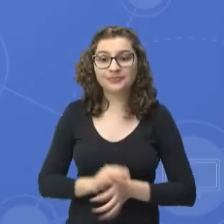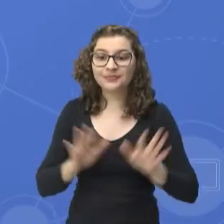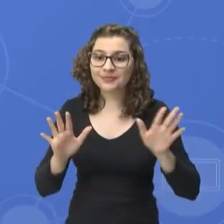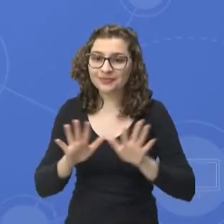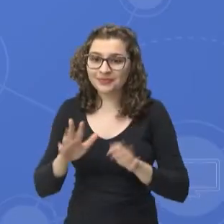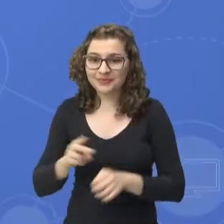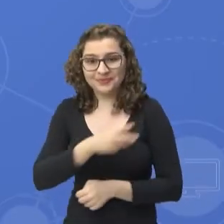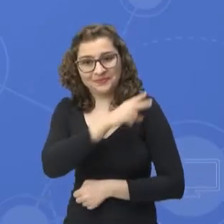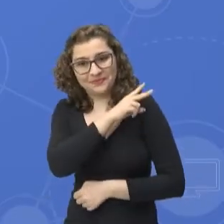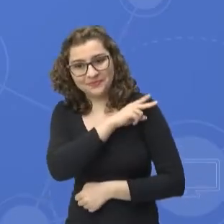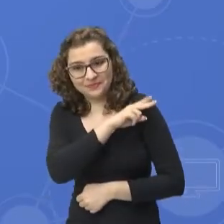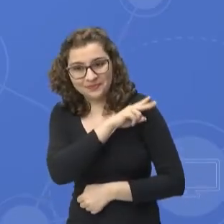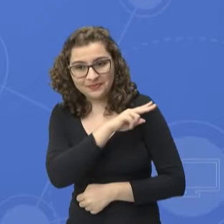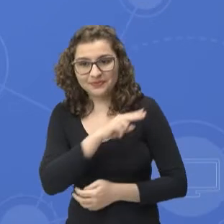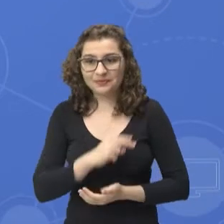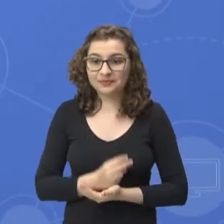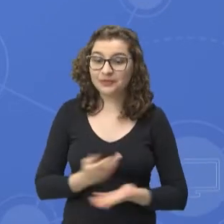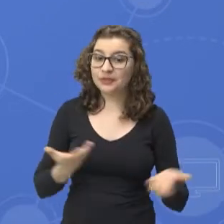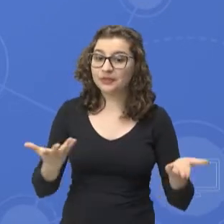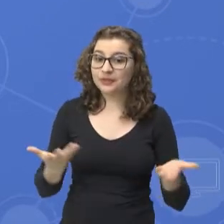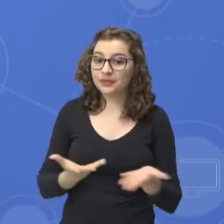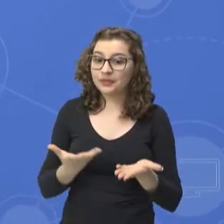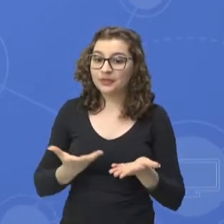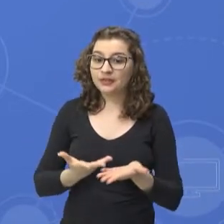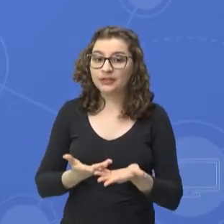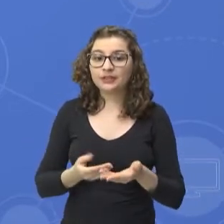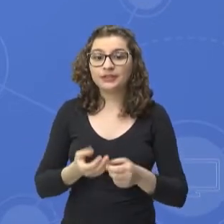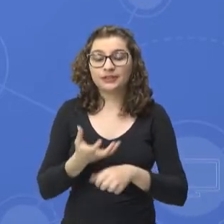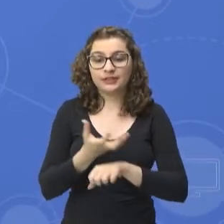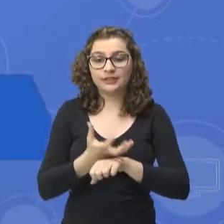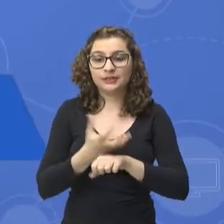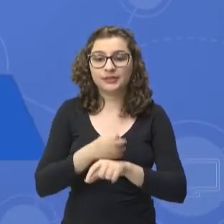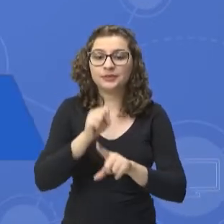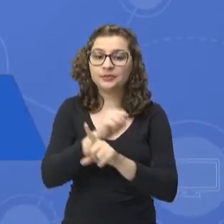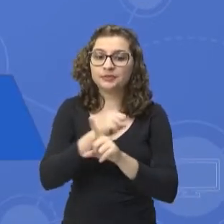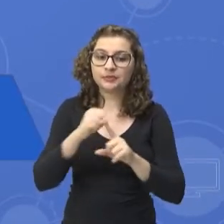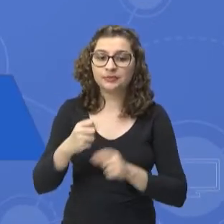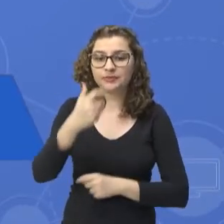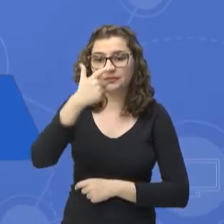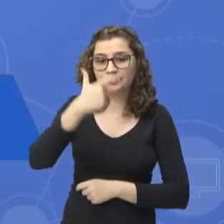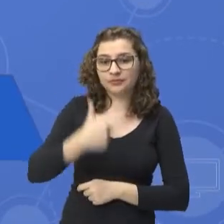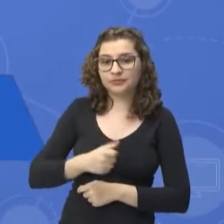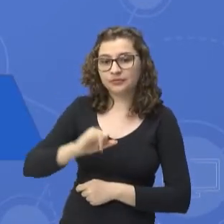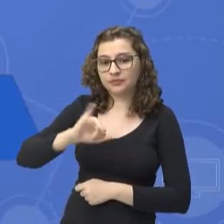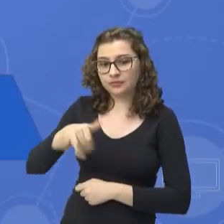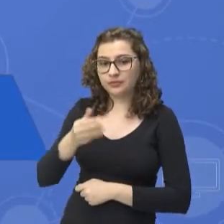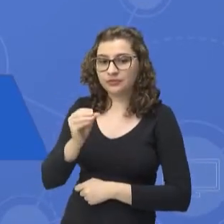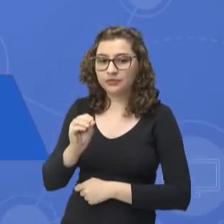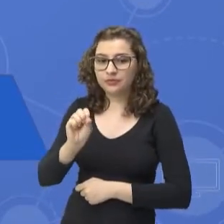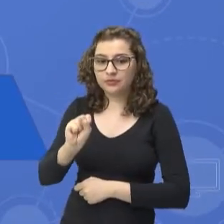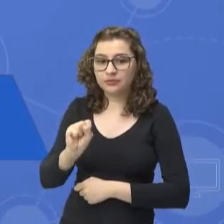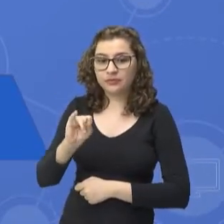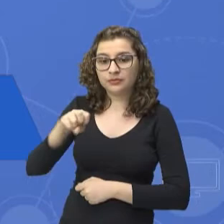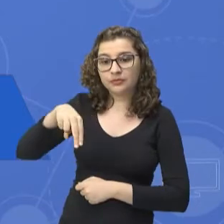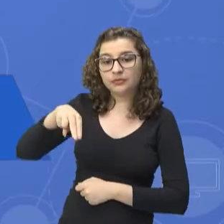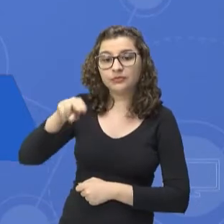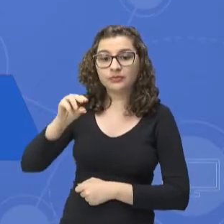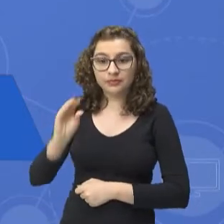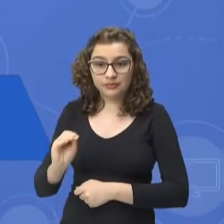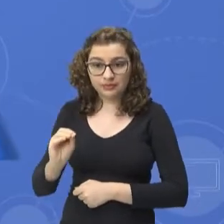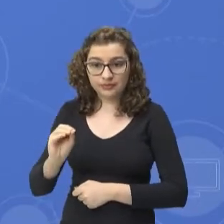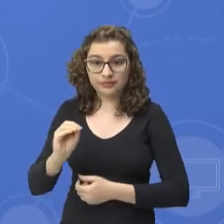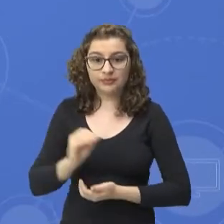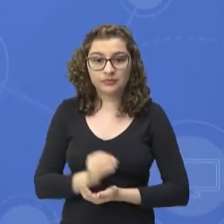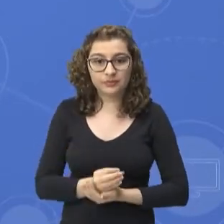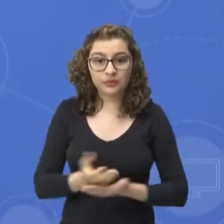Olá, segunda série. Estamos aqui para a nossa aula de Sociologia. Eu sou o professor Josino Malagueta. Vamos trabalhar aí